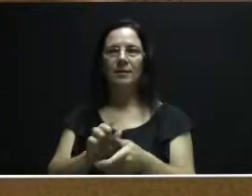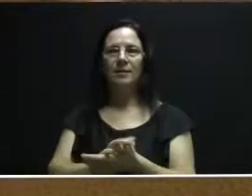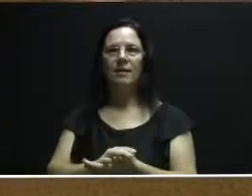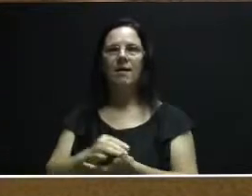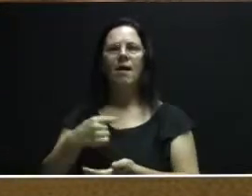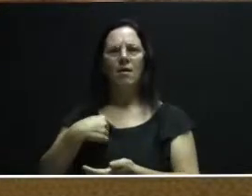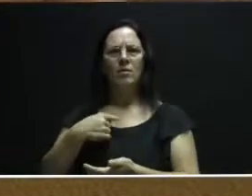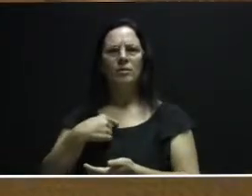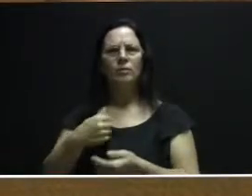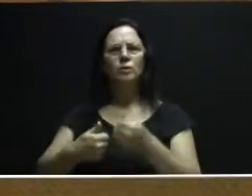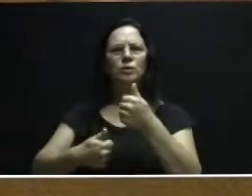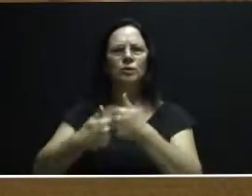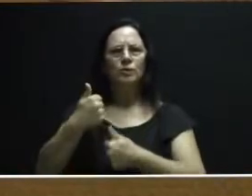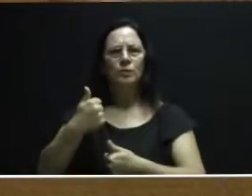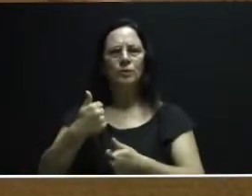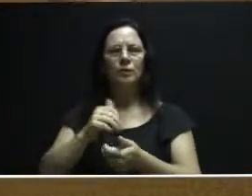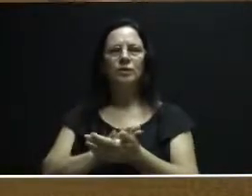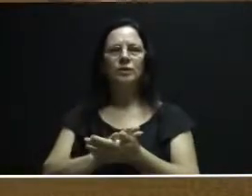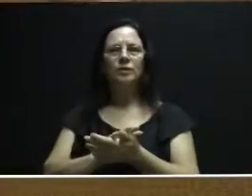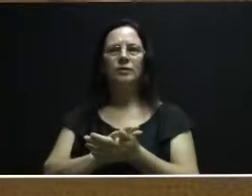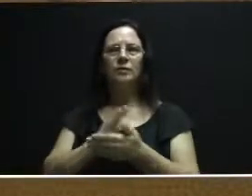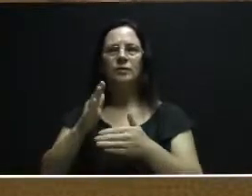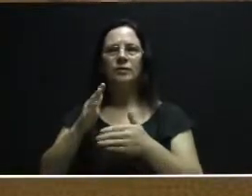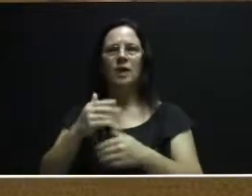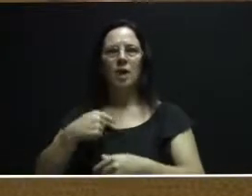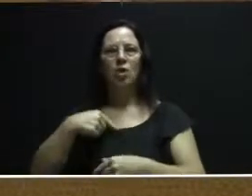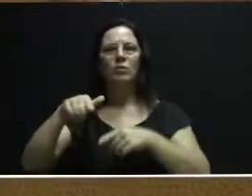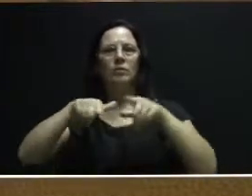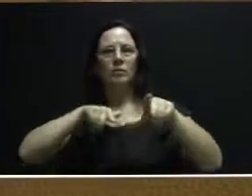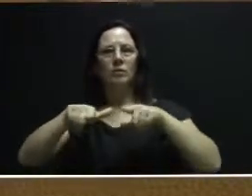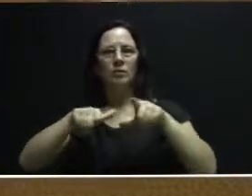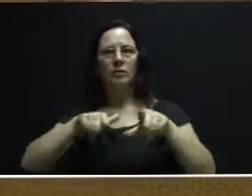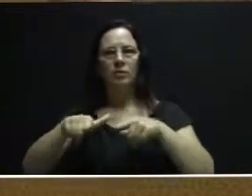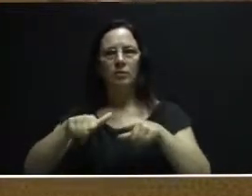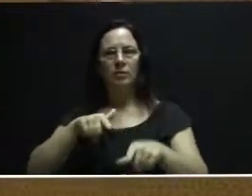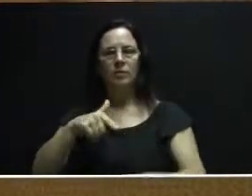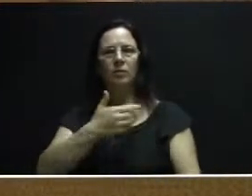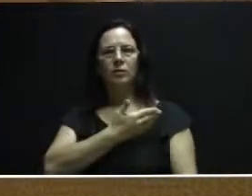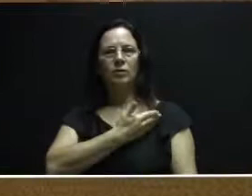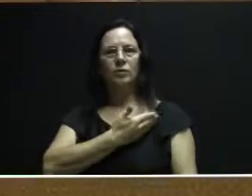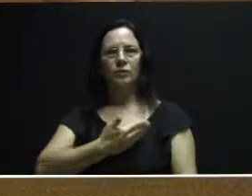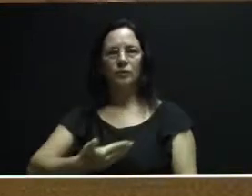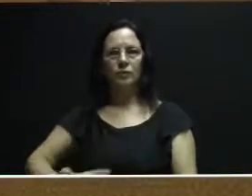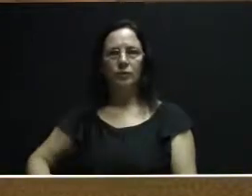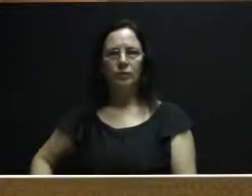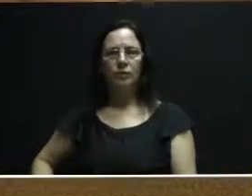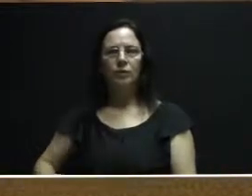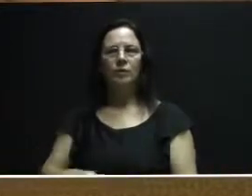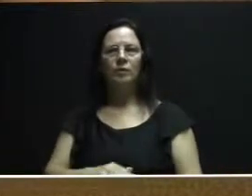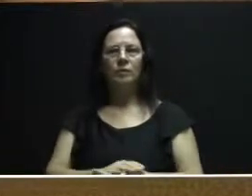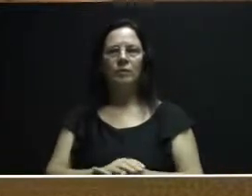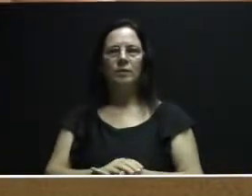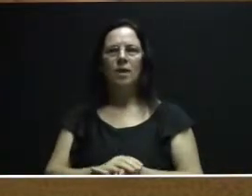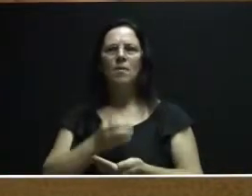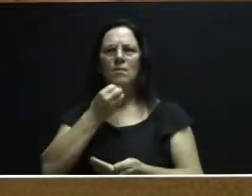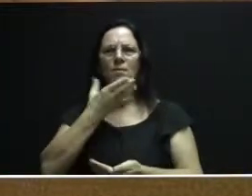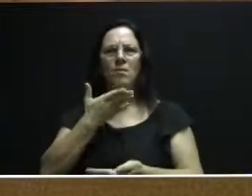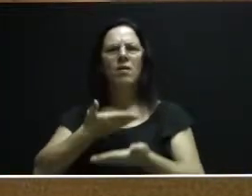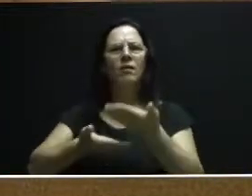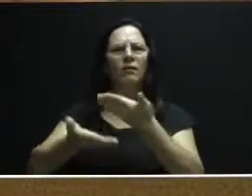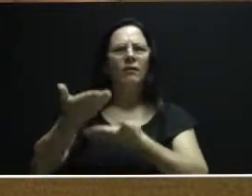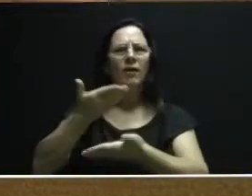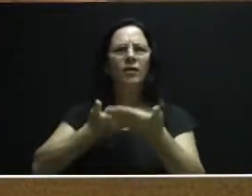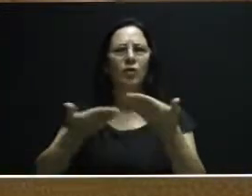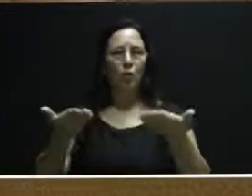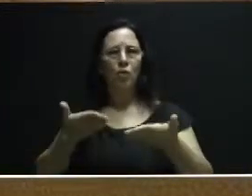modalidade esportiva, sou funcionário público, estou aí trabalhando para atender bem a comunidade, que eu acho que o funcionário